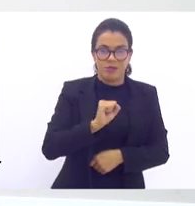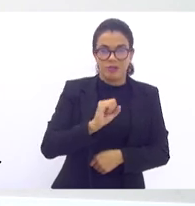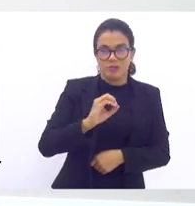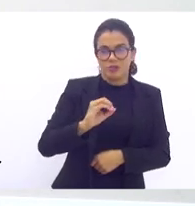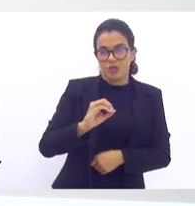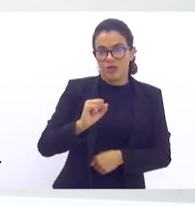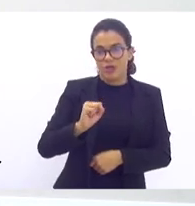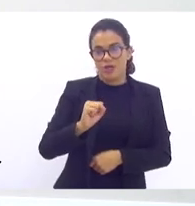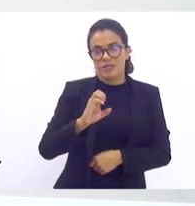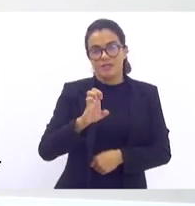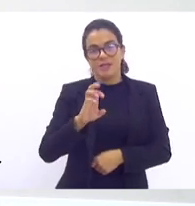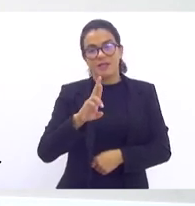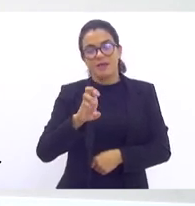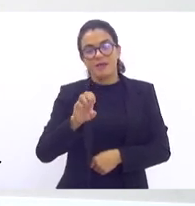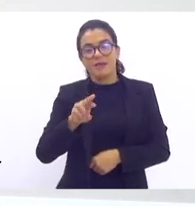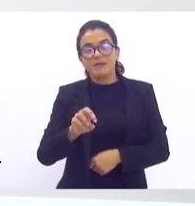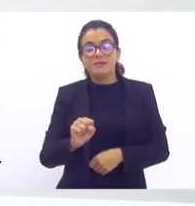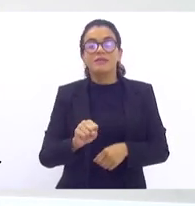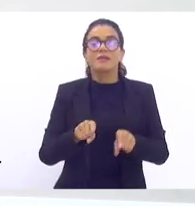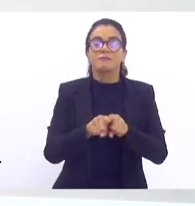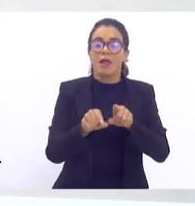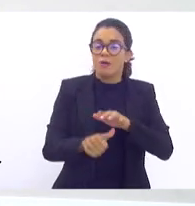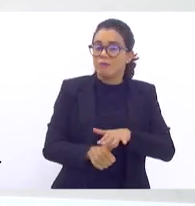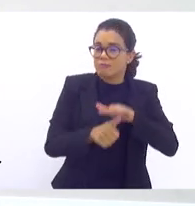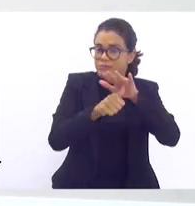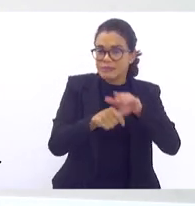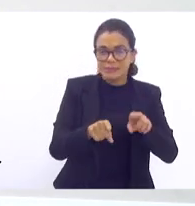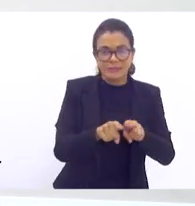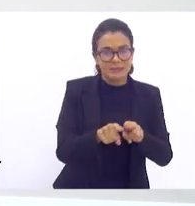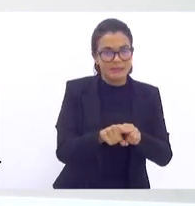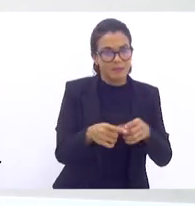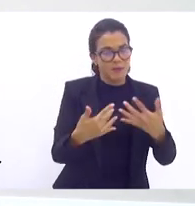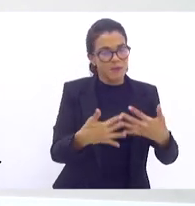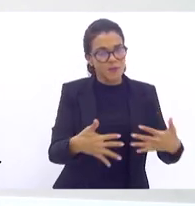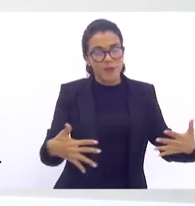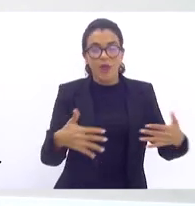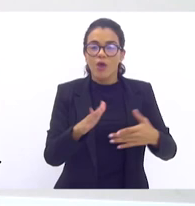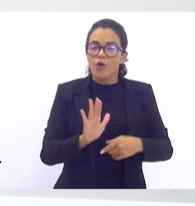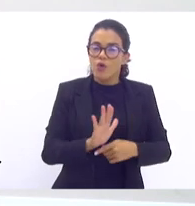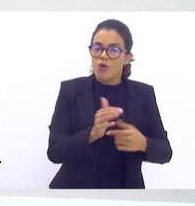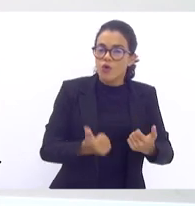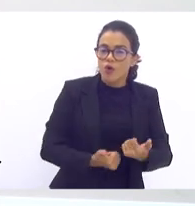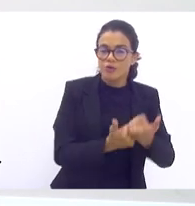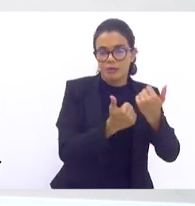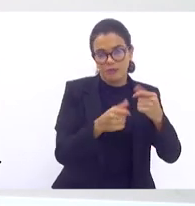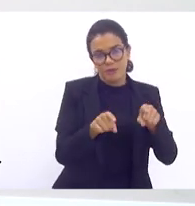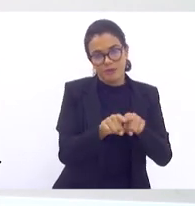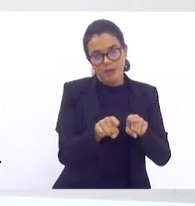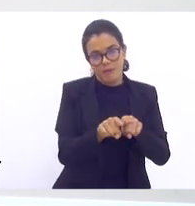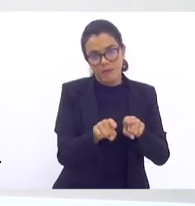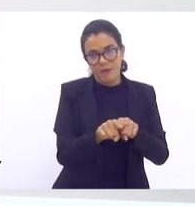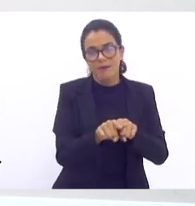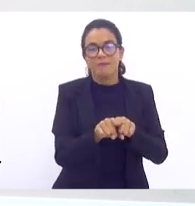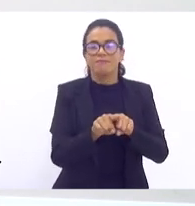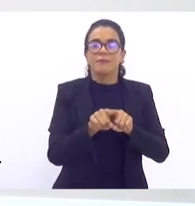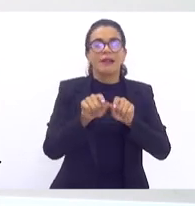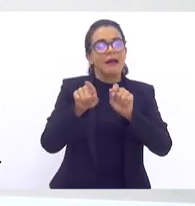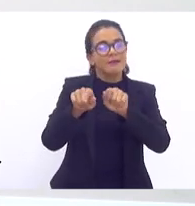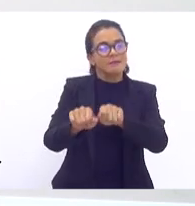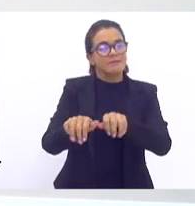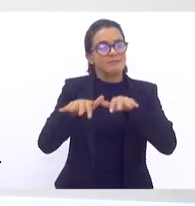parceiro um líder que tem nos contribuindo muito conosco lá na câmaras deputados